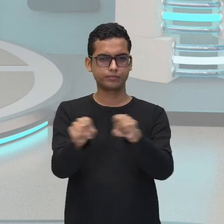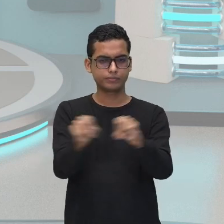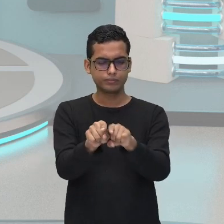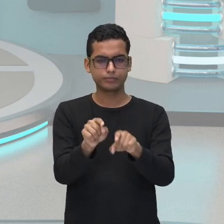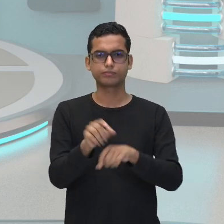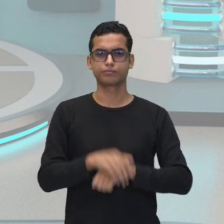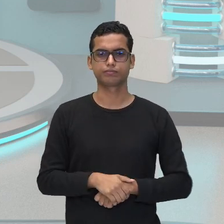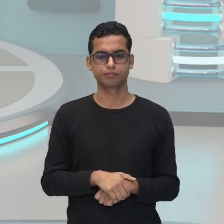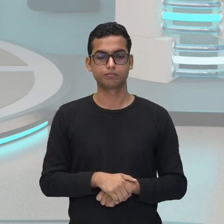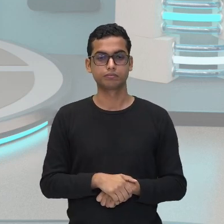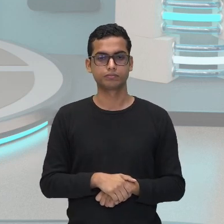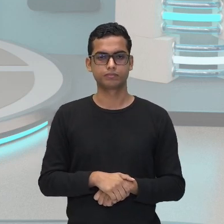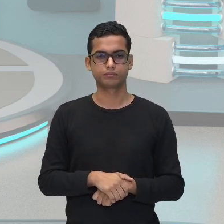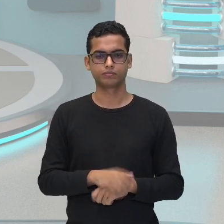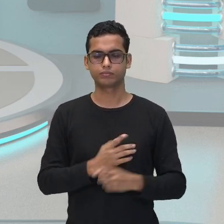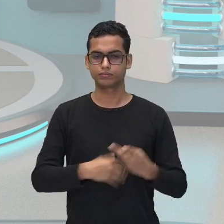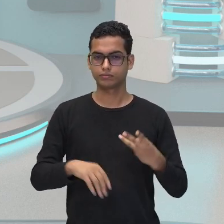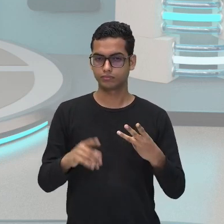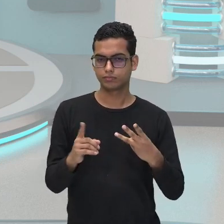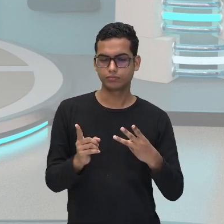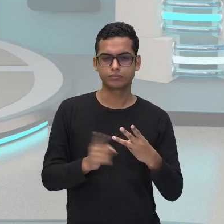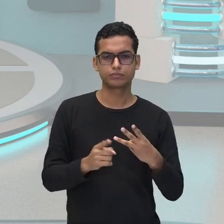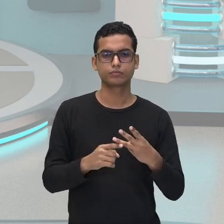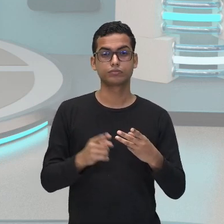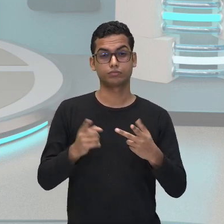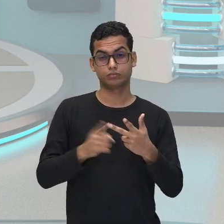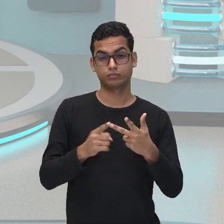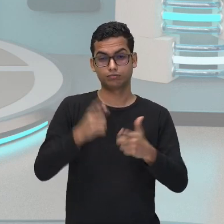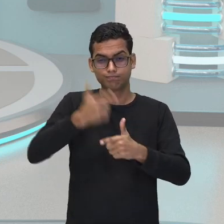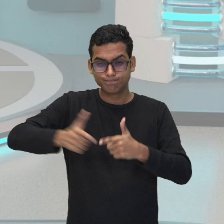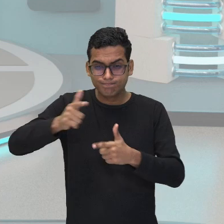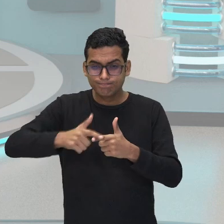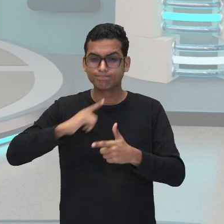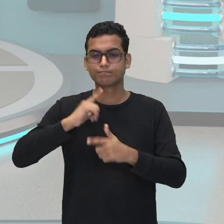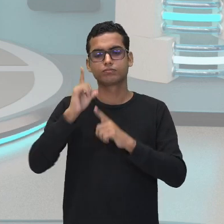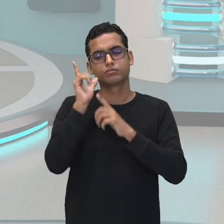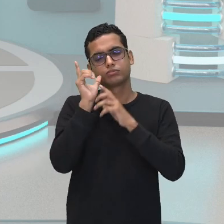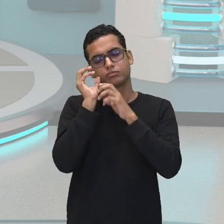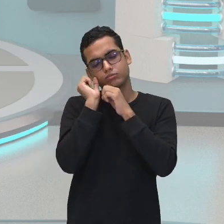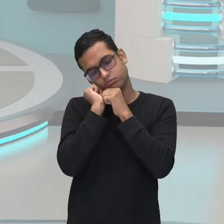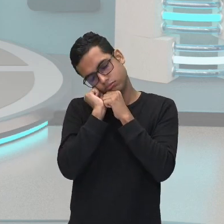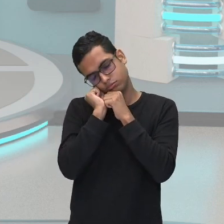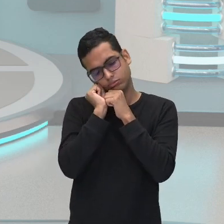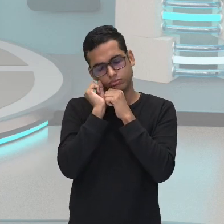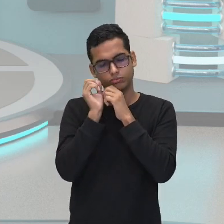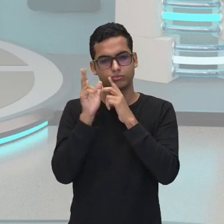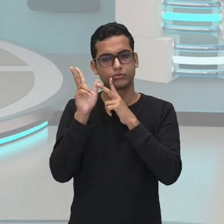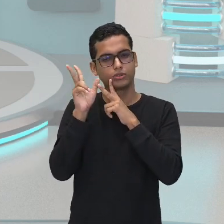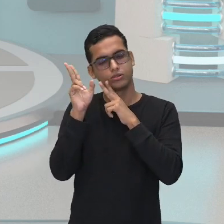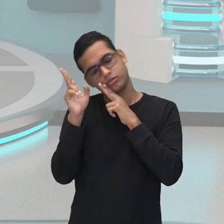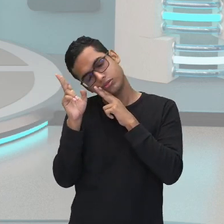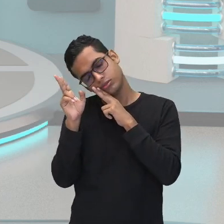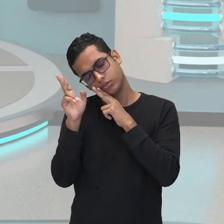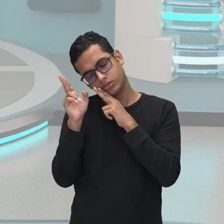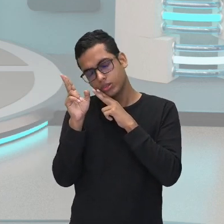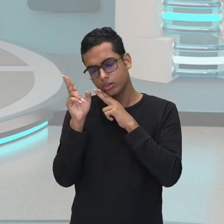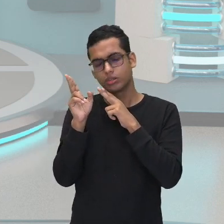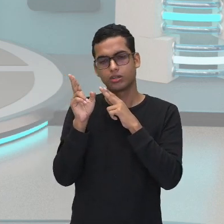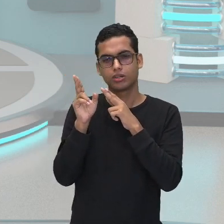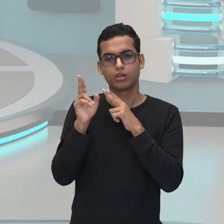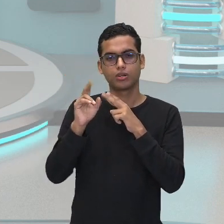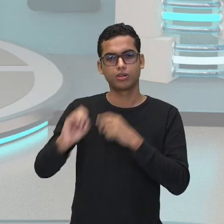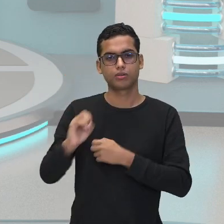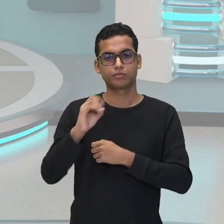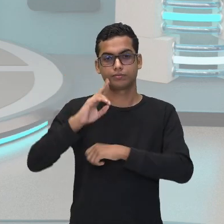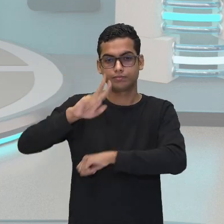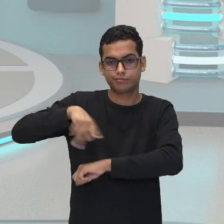dessa condição acaba tendo problemas também de sono, problema para dormir, ou às vezes acaba dormindo demais,